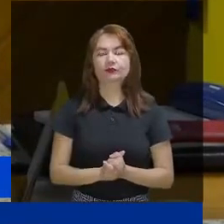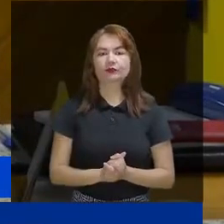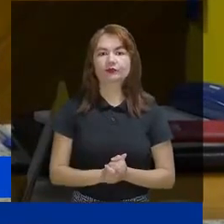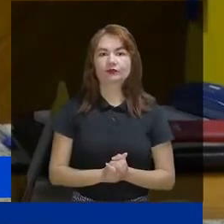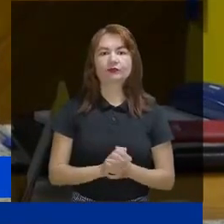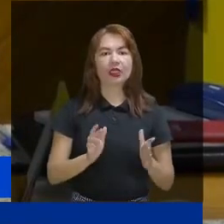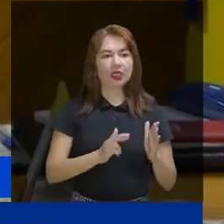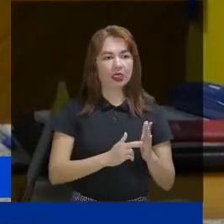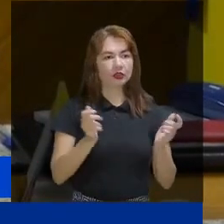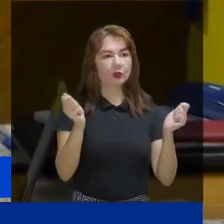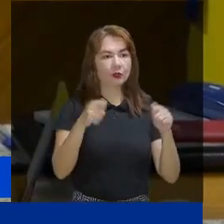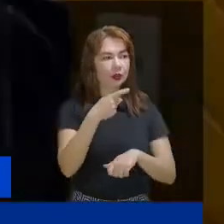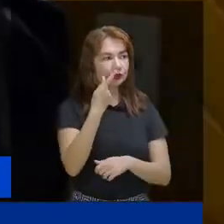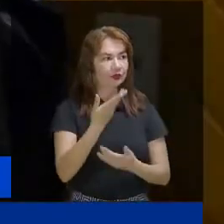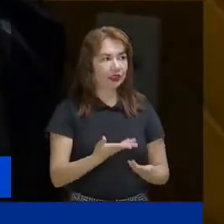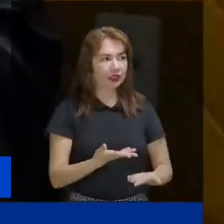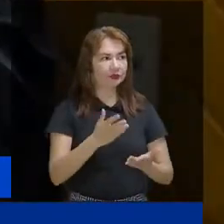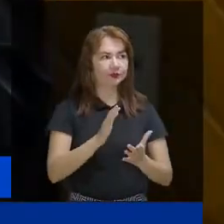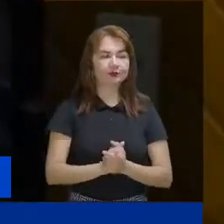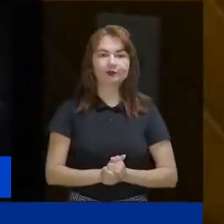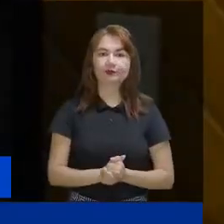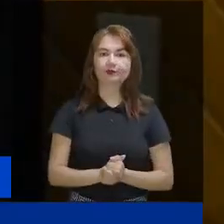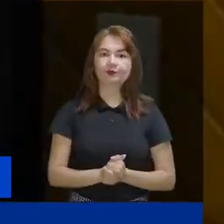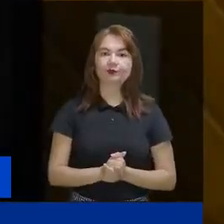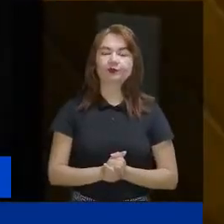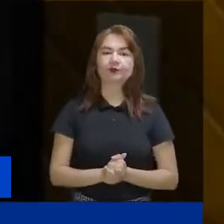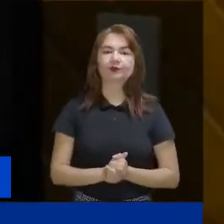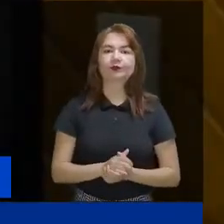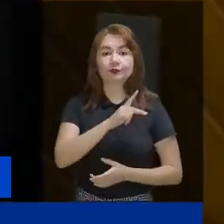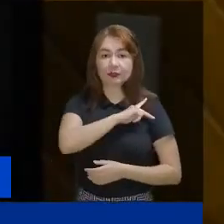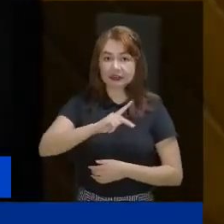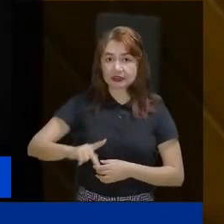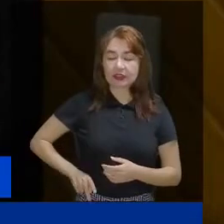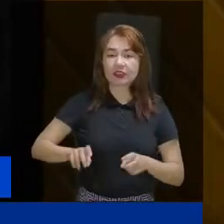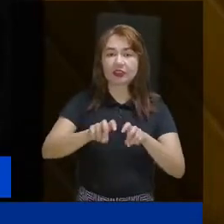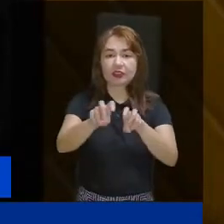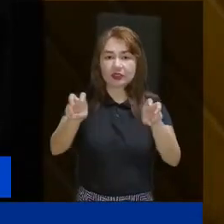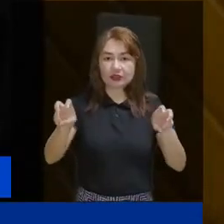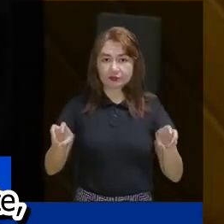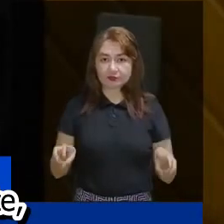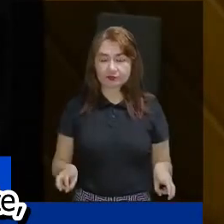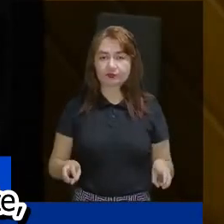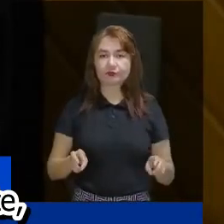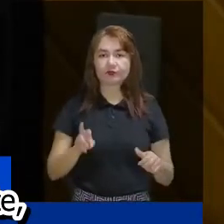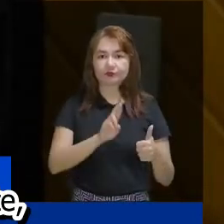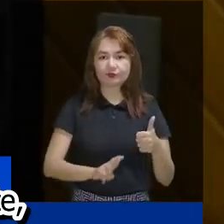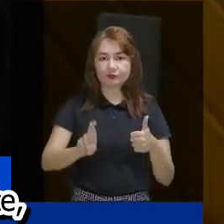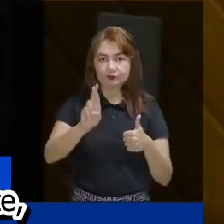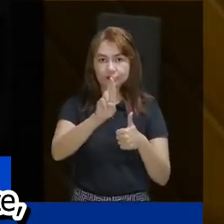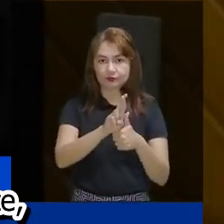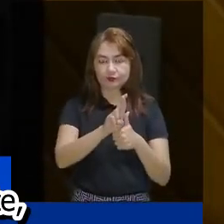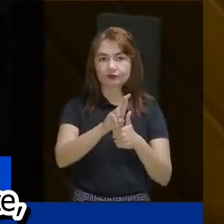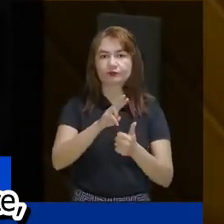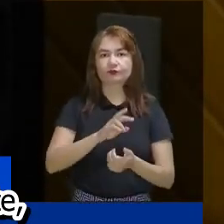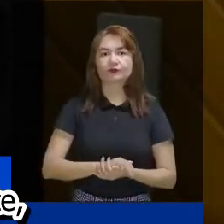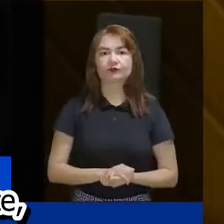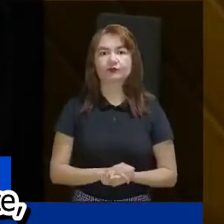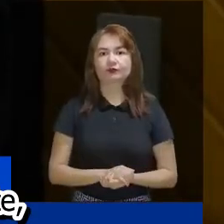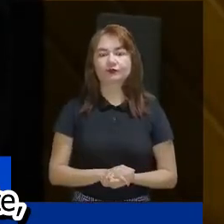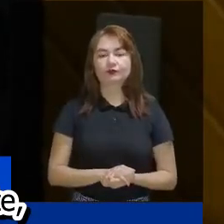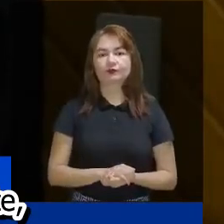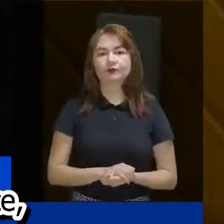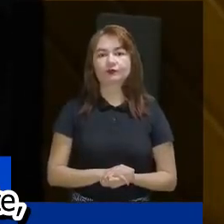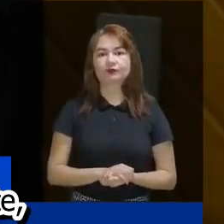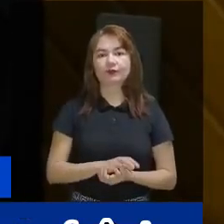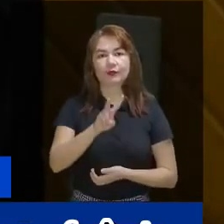no desembargador João Obrigado, Lages. senhor presidente. Senhor presidente, eminentes pares, outro procurador regional, doutor